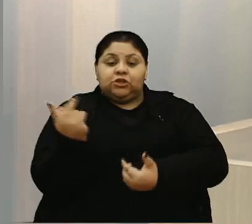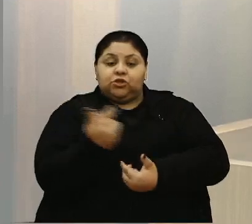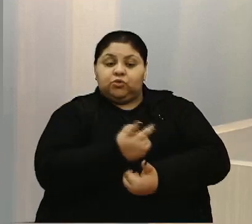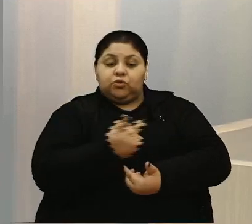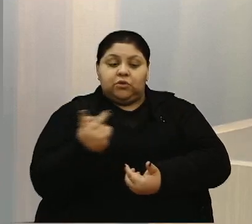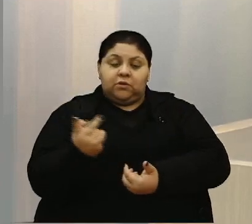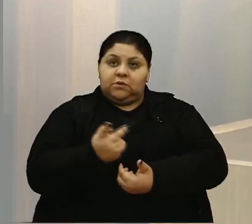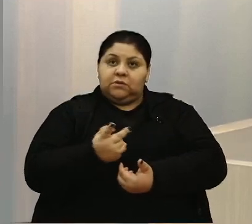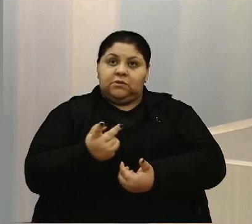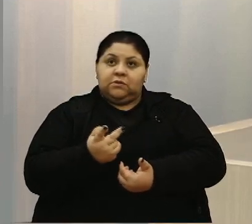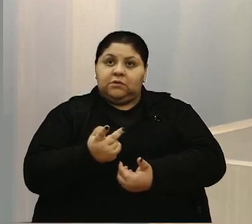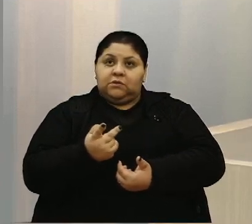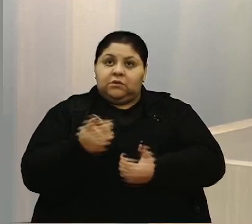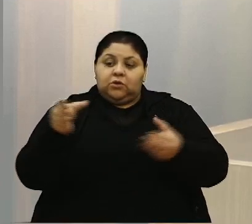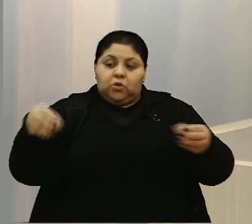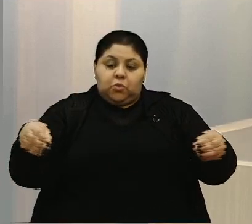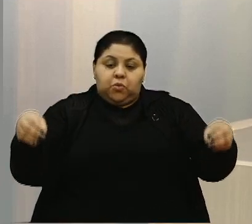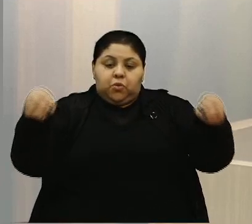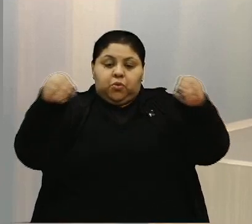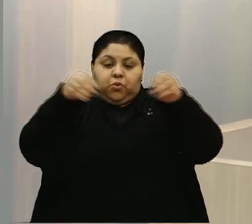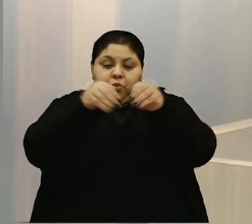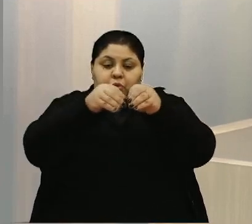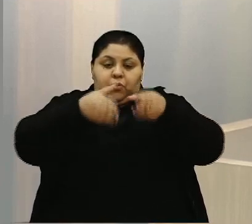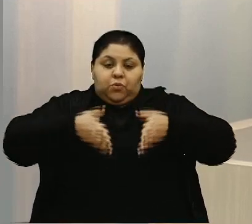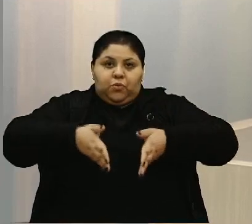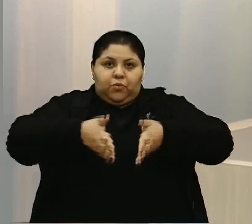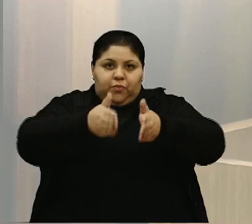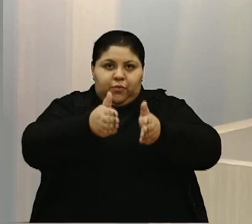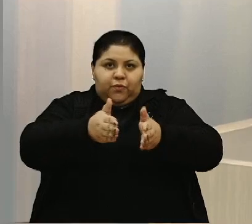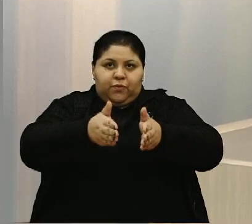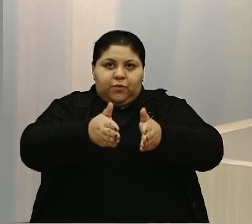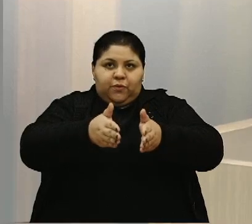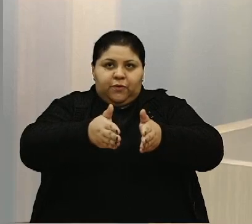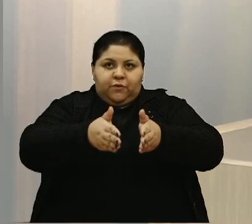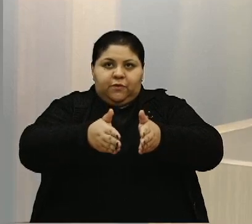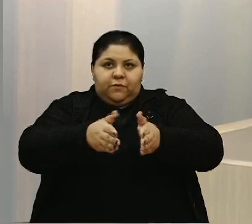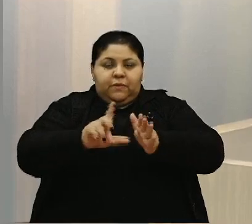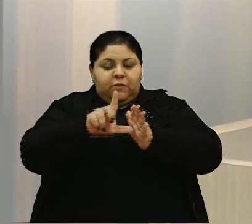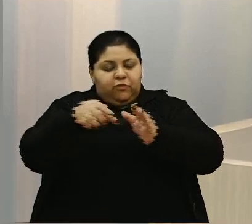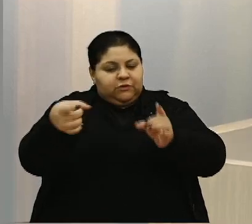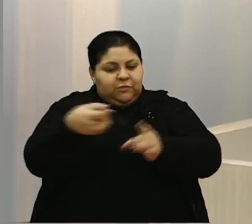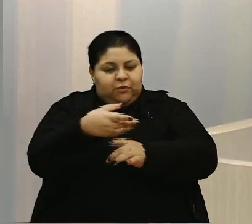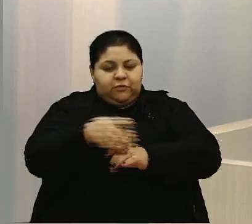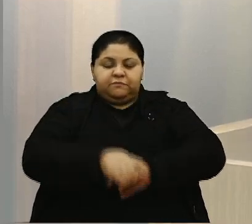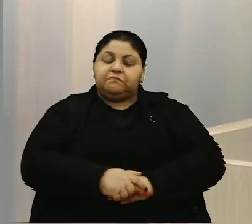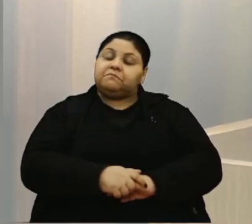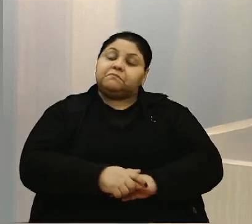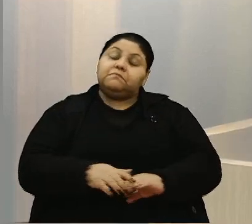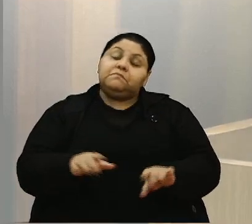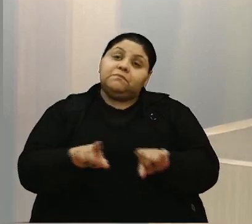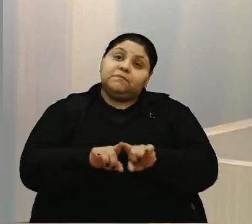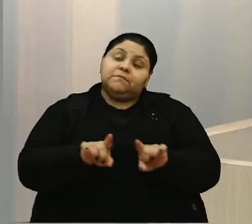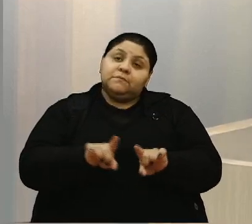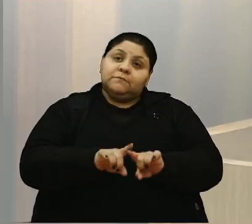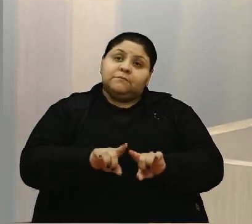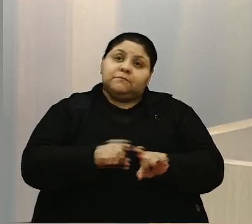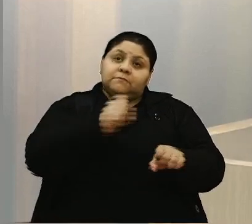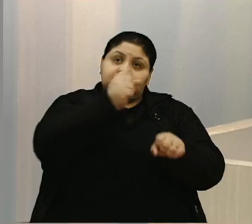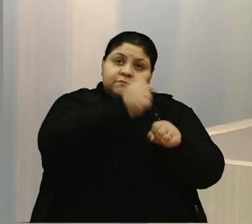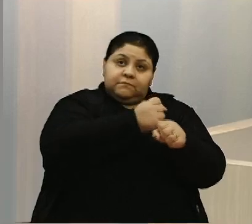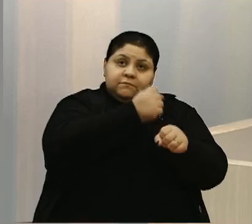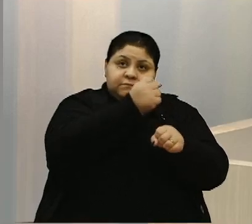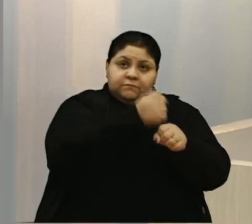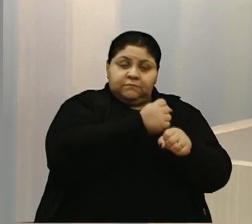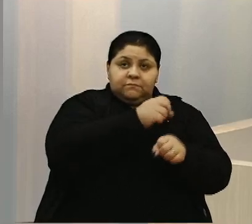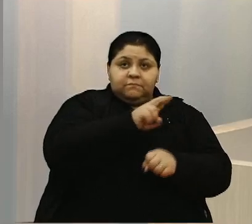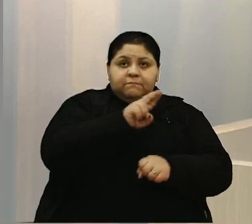serão transferidas para o Caminho do Meio, assim que estiver pronta. Né? Além disso, nós teremos as reformas das UBSs